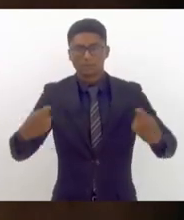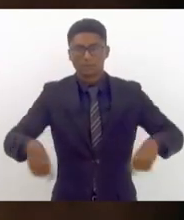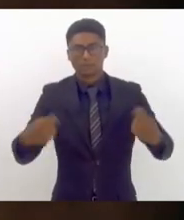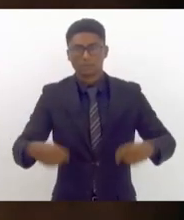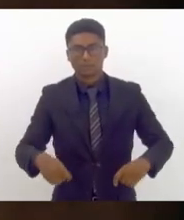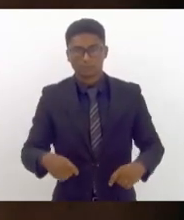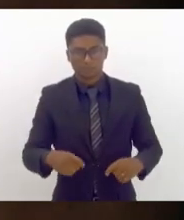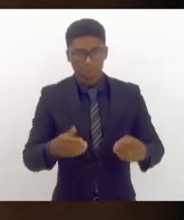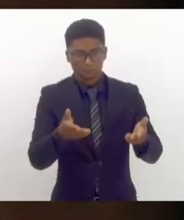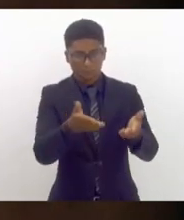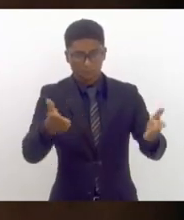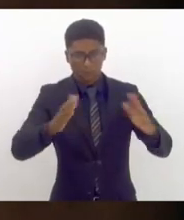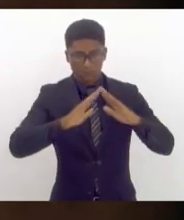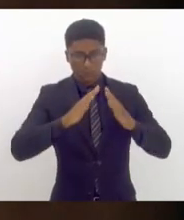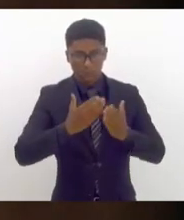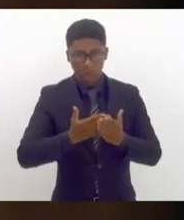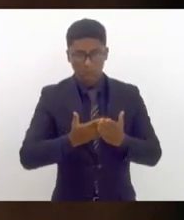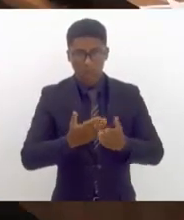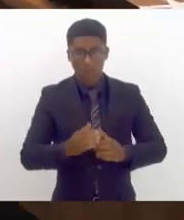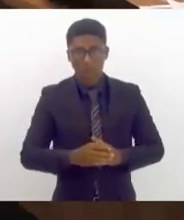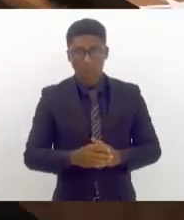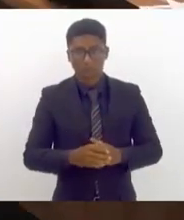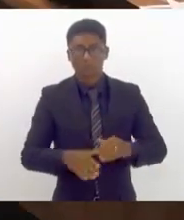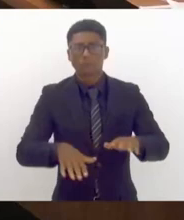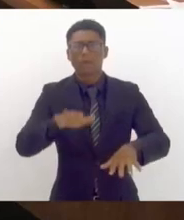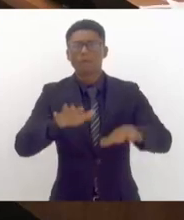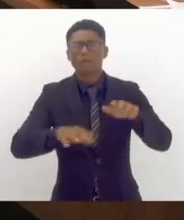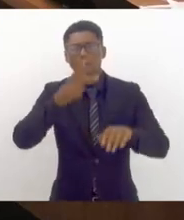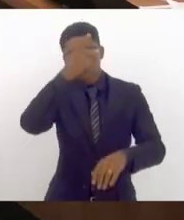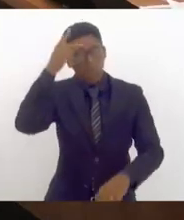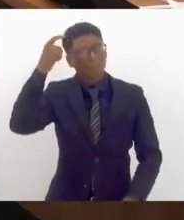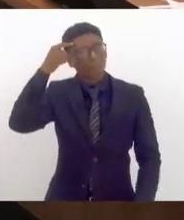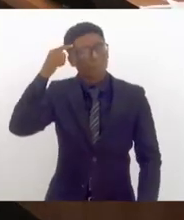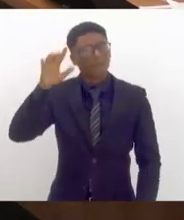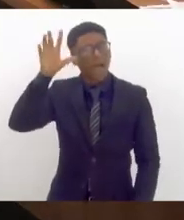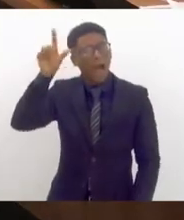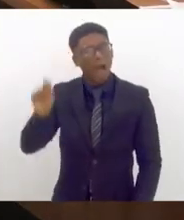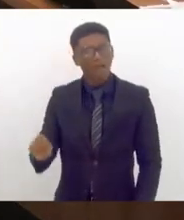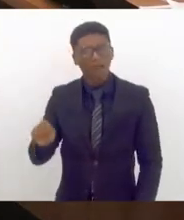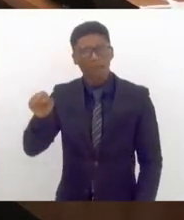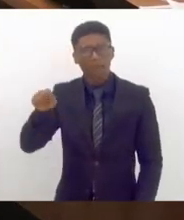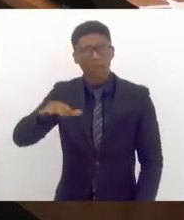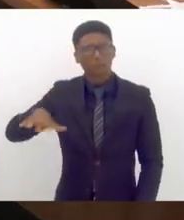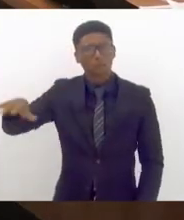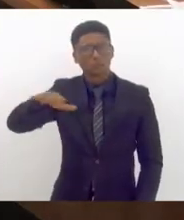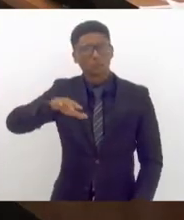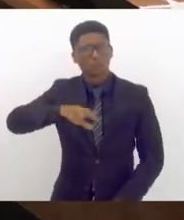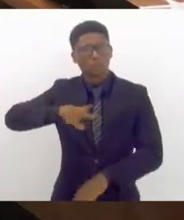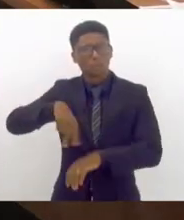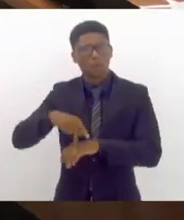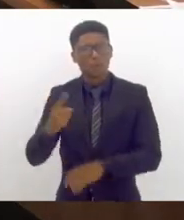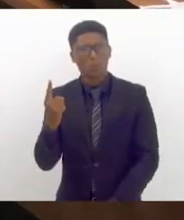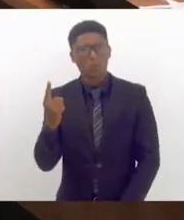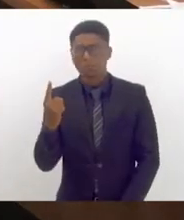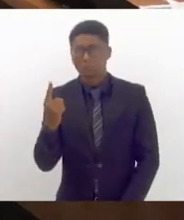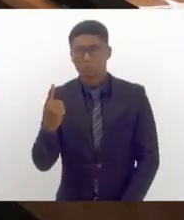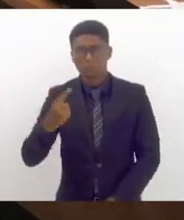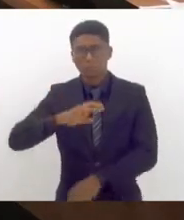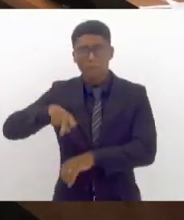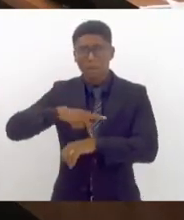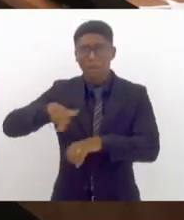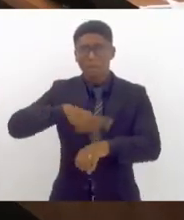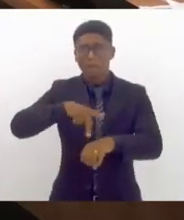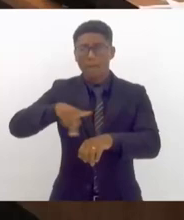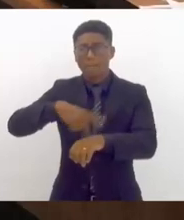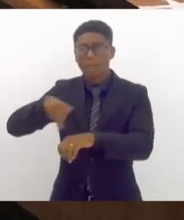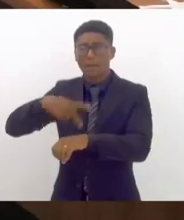bancos escolares. Muita gente acha que a África é uma coisa só. Quantos países, quantas culturas, quantas